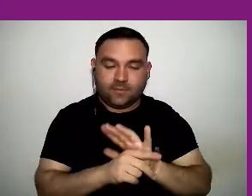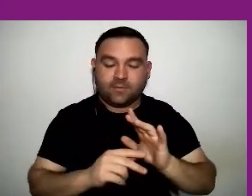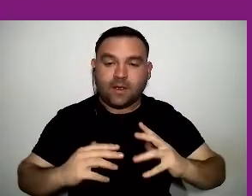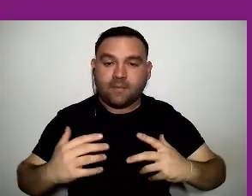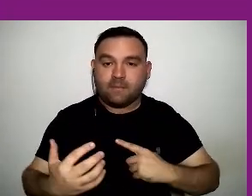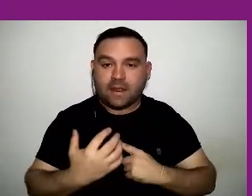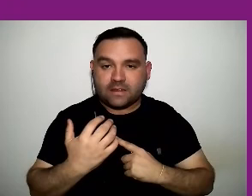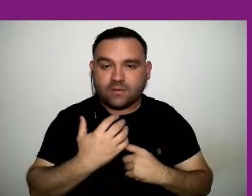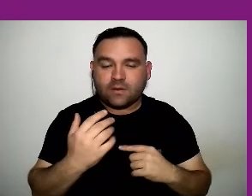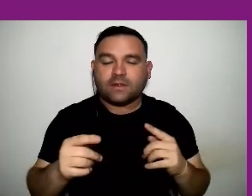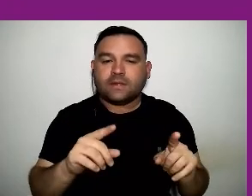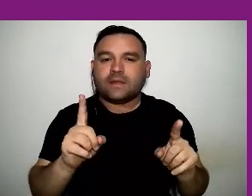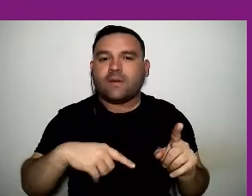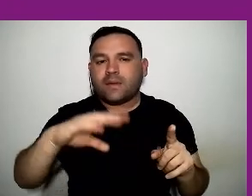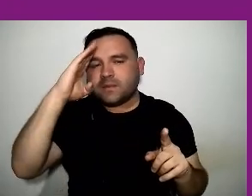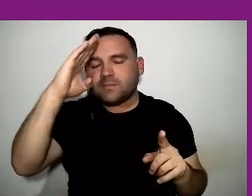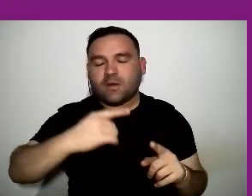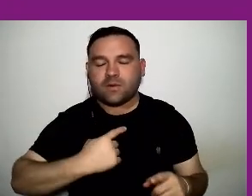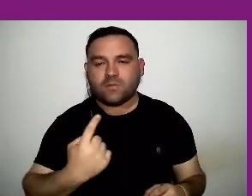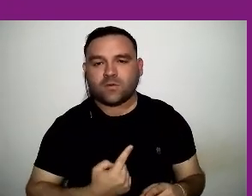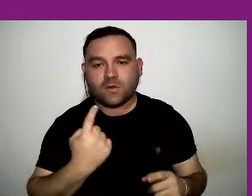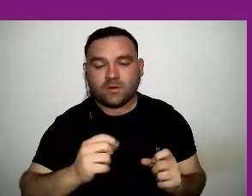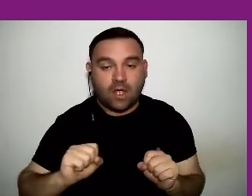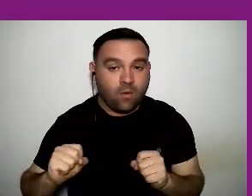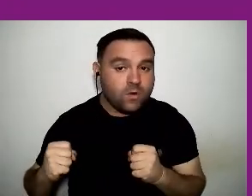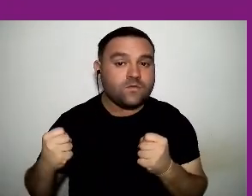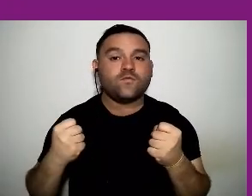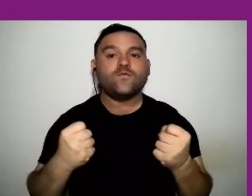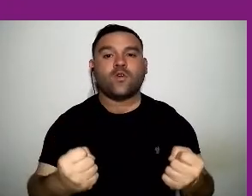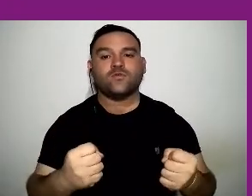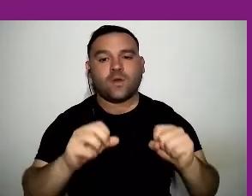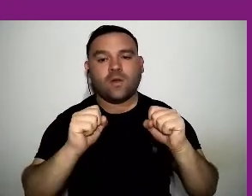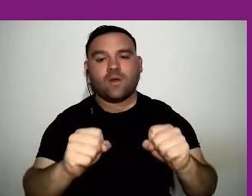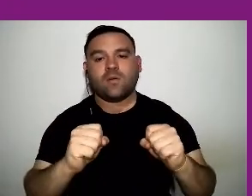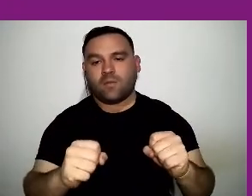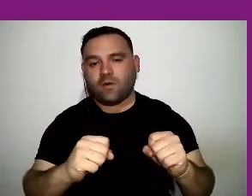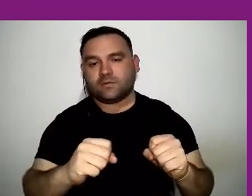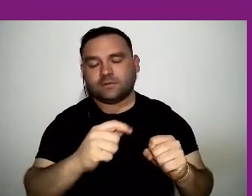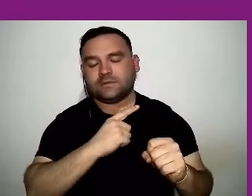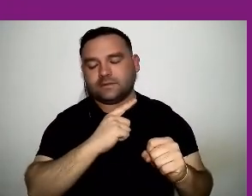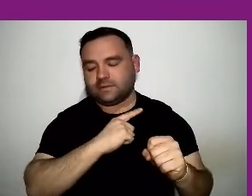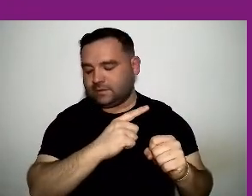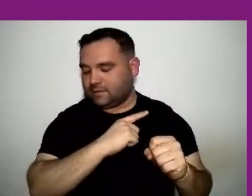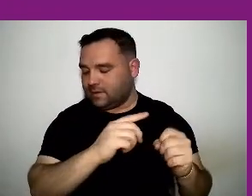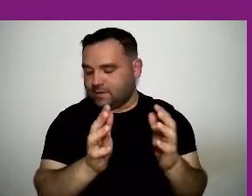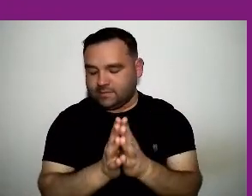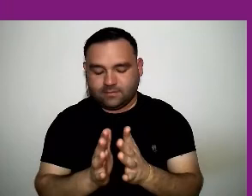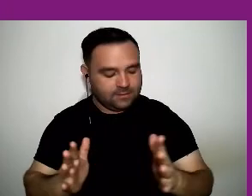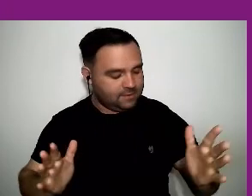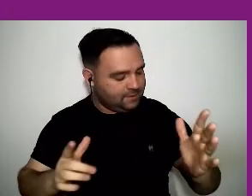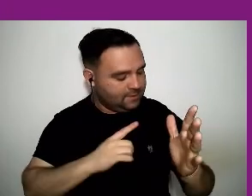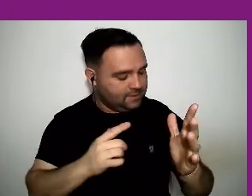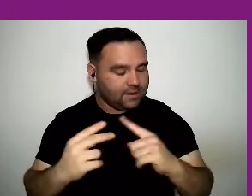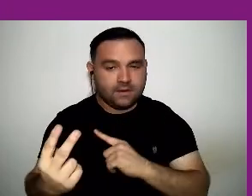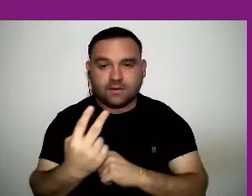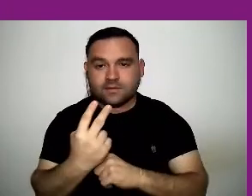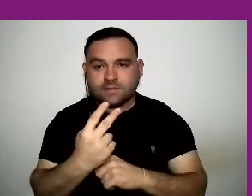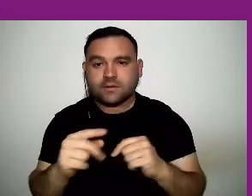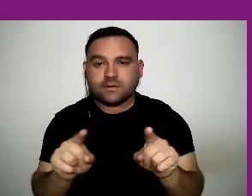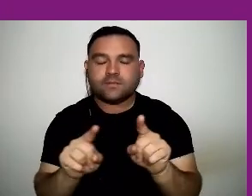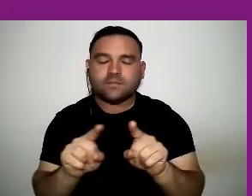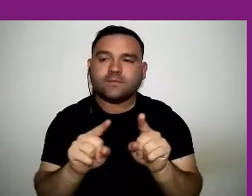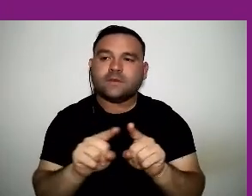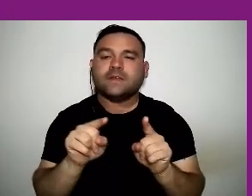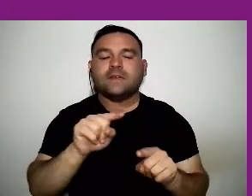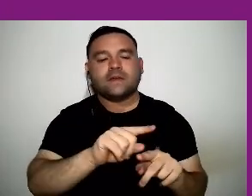grande ponto da ventilação espontânea, do esforço que pode ser gerado durante a ventilação assistida